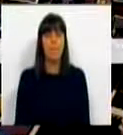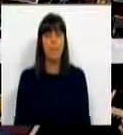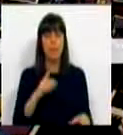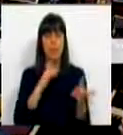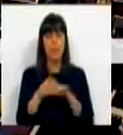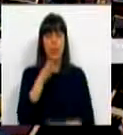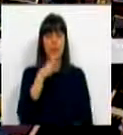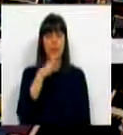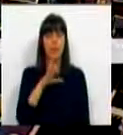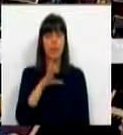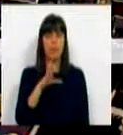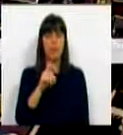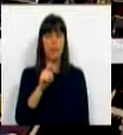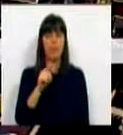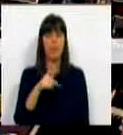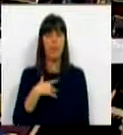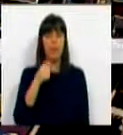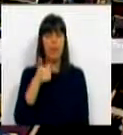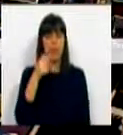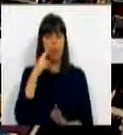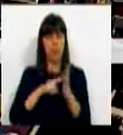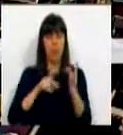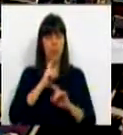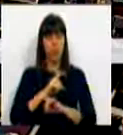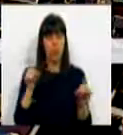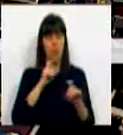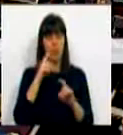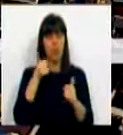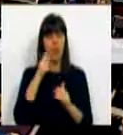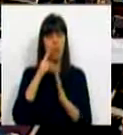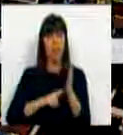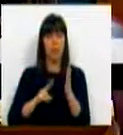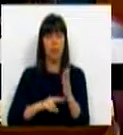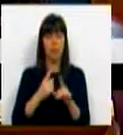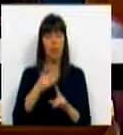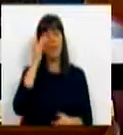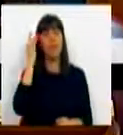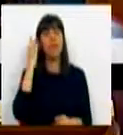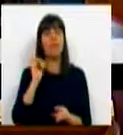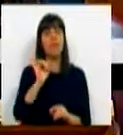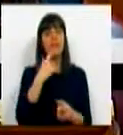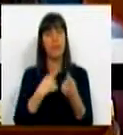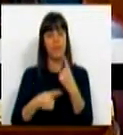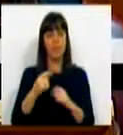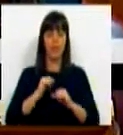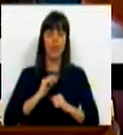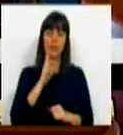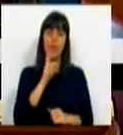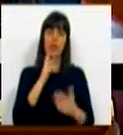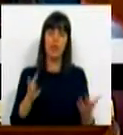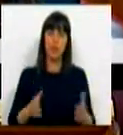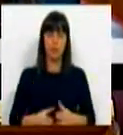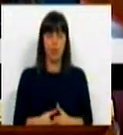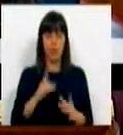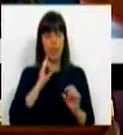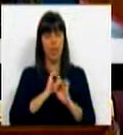Deputado Hélder Amaral, era bom ler os comunicados. Era bom porque facilitava as suas perguntas e as minhas respostas.